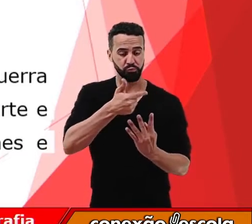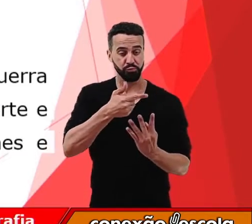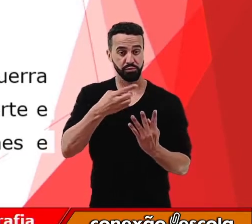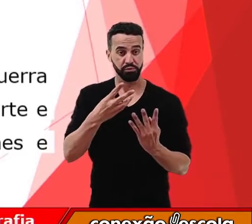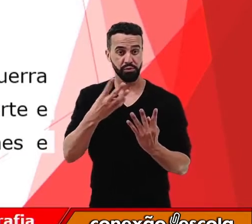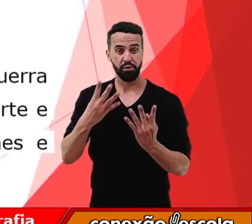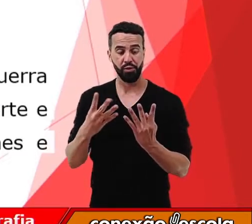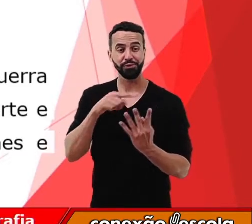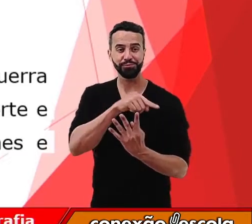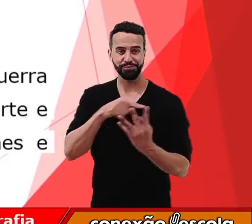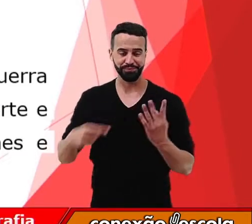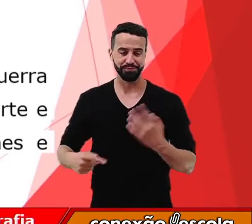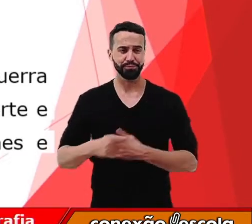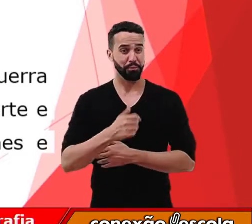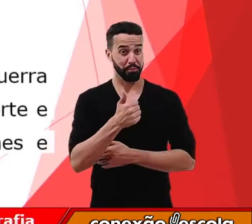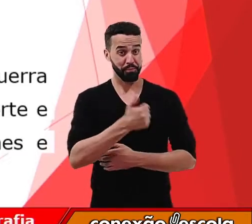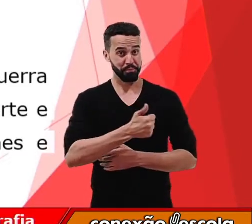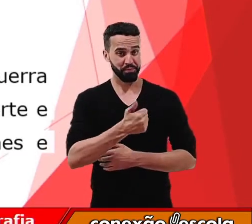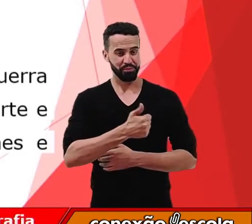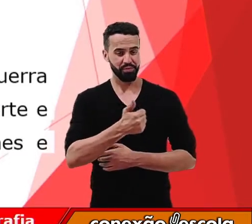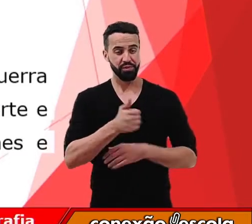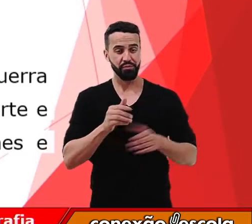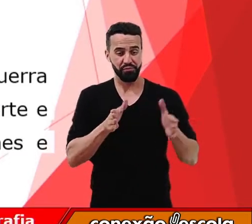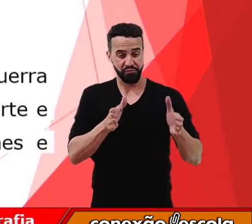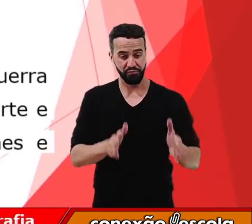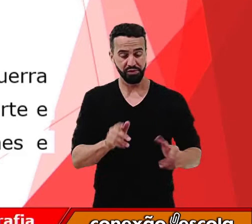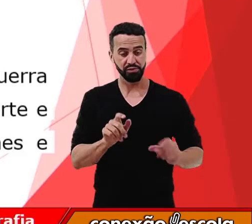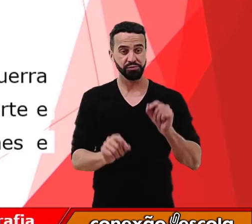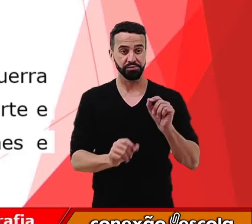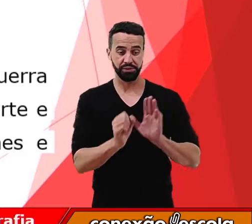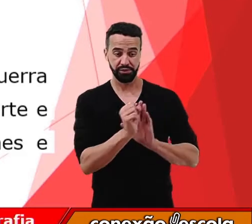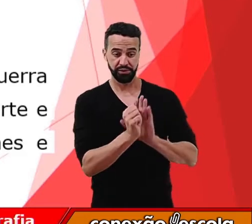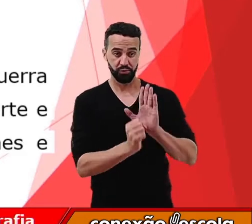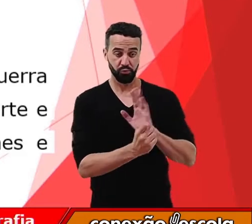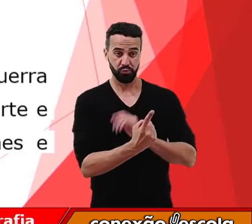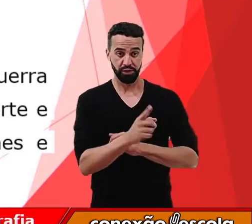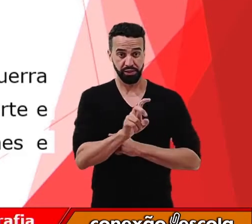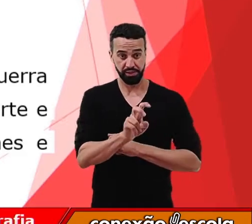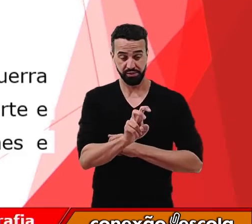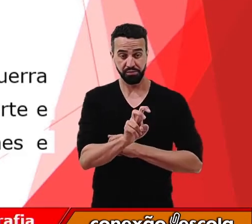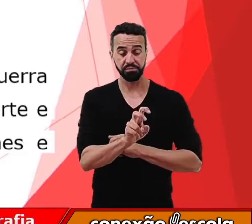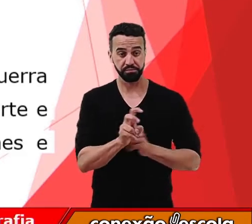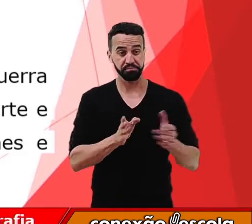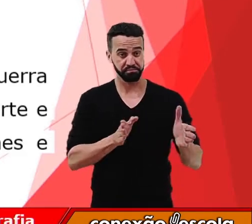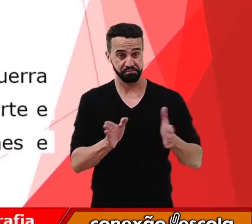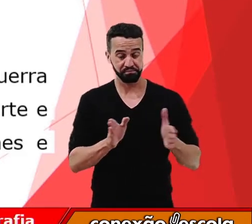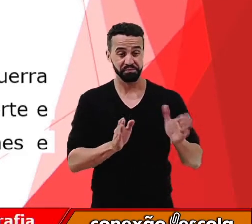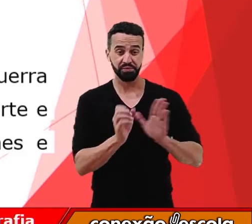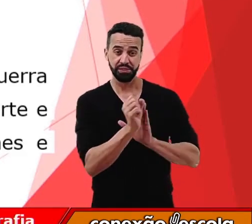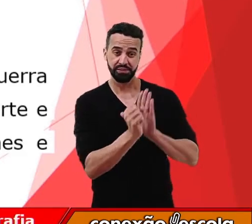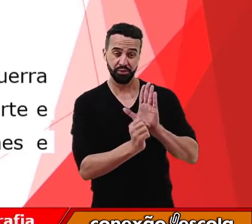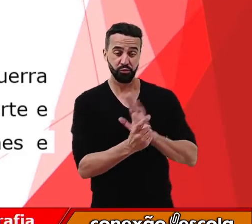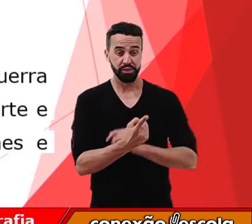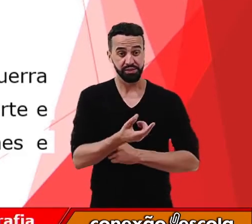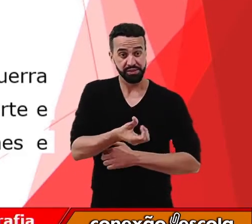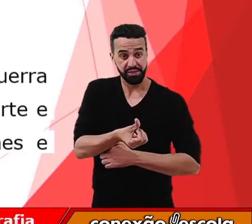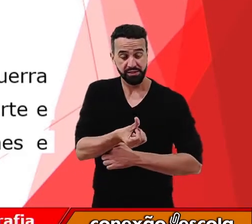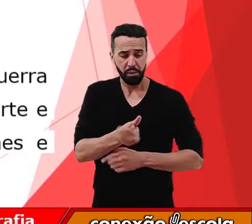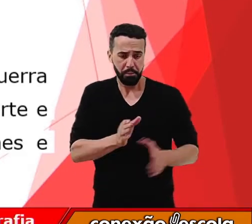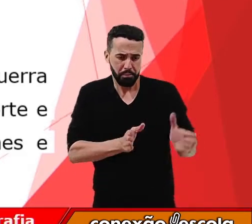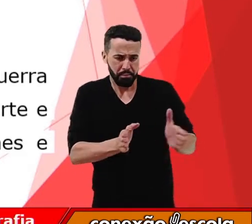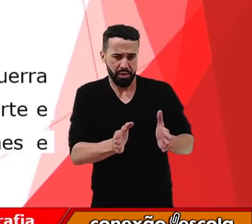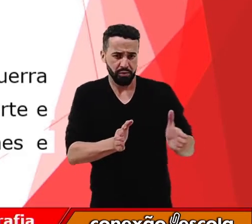sincero. A primeira fase da globalização é entre o século XV e o século XVI, período